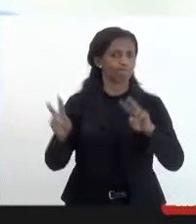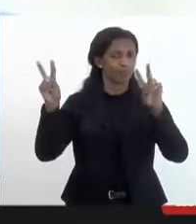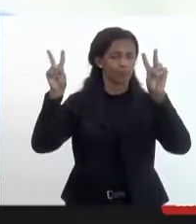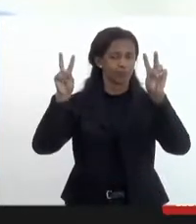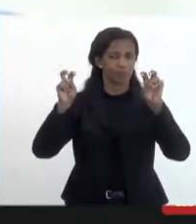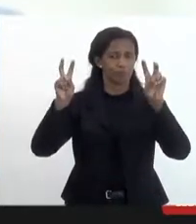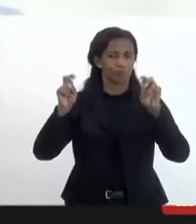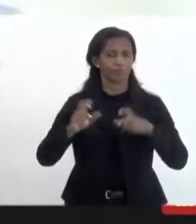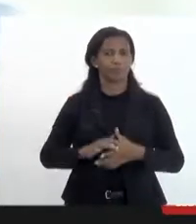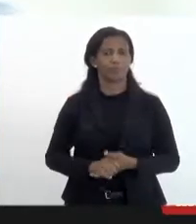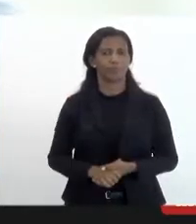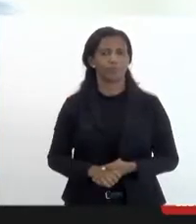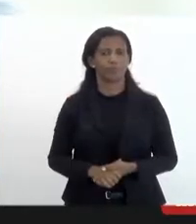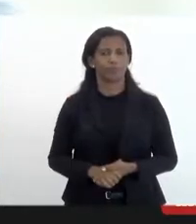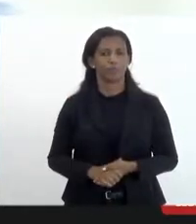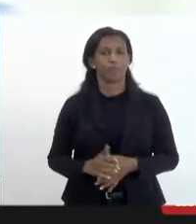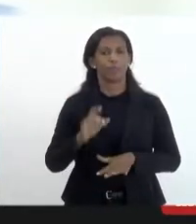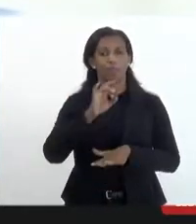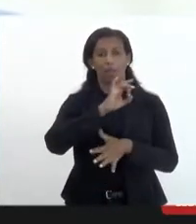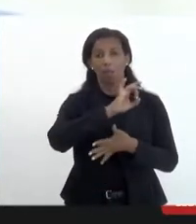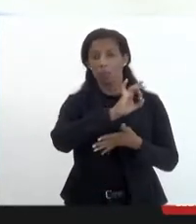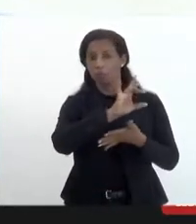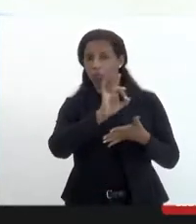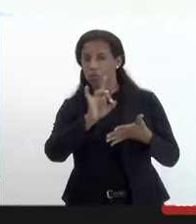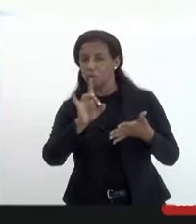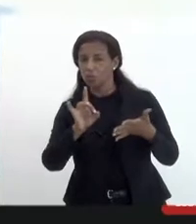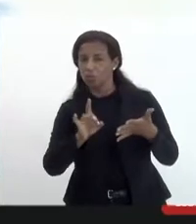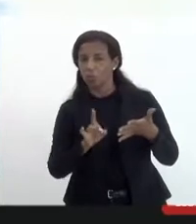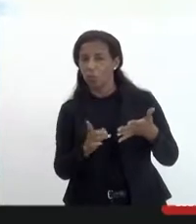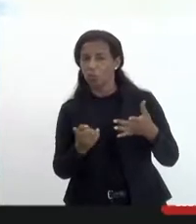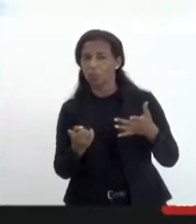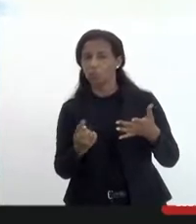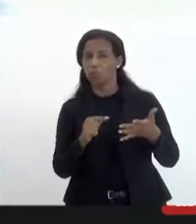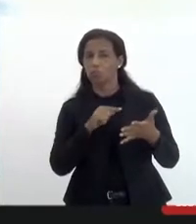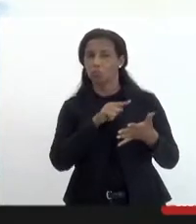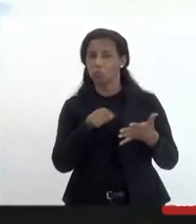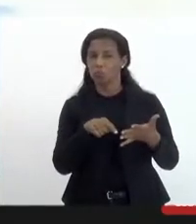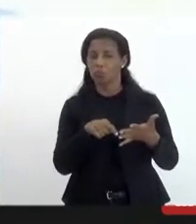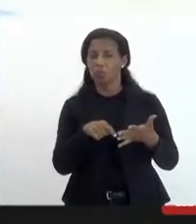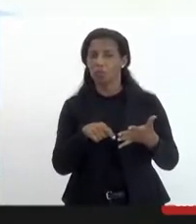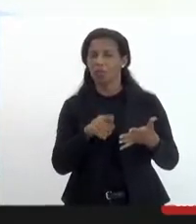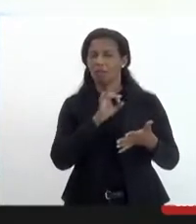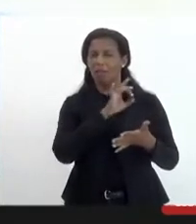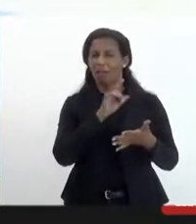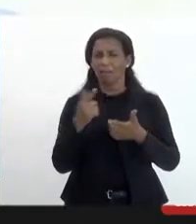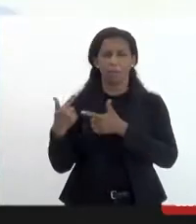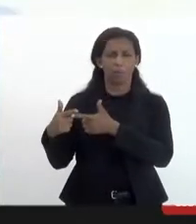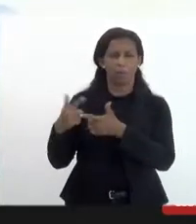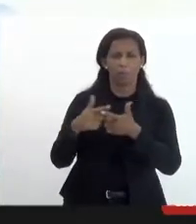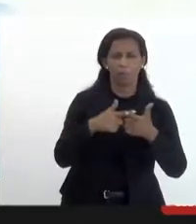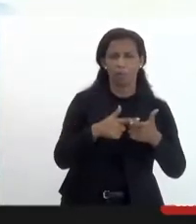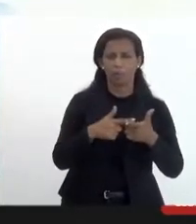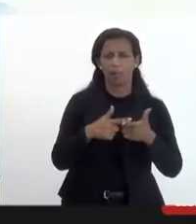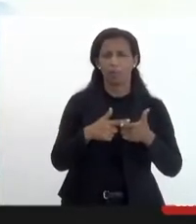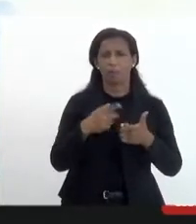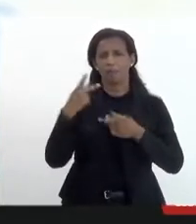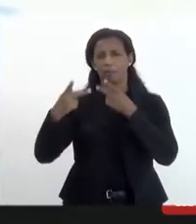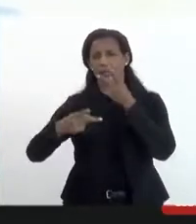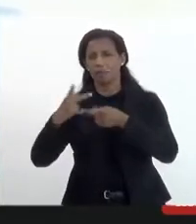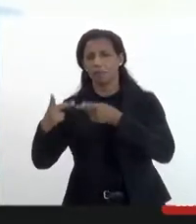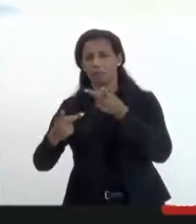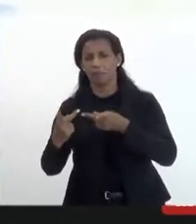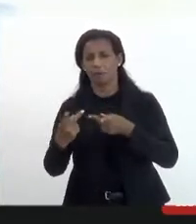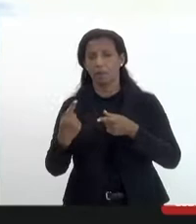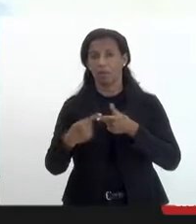tema, as suas contradições, as suas nuances, porque